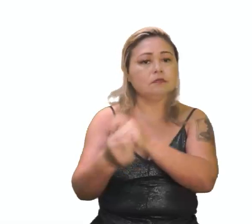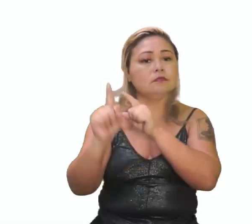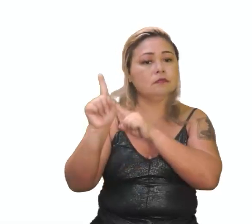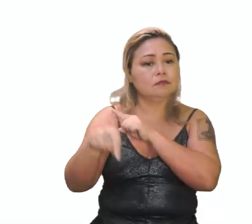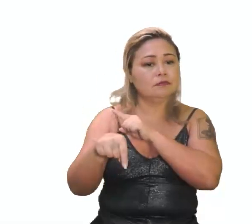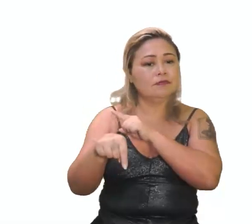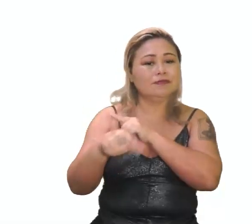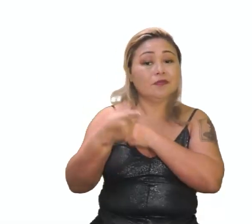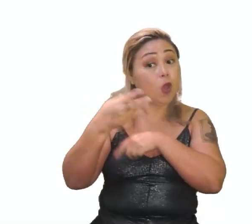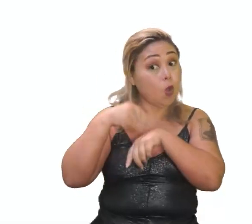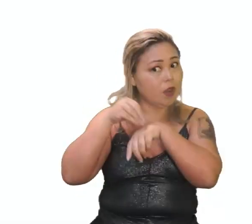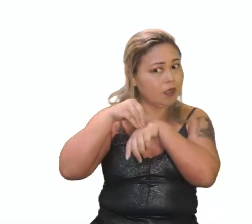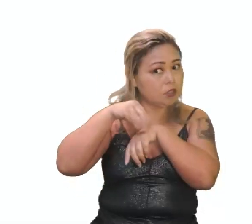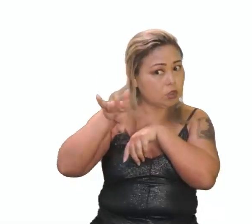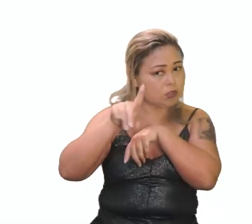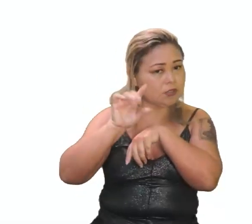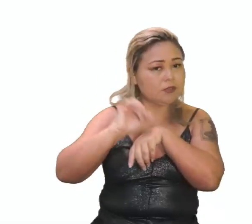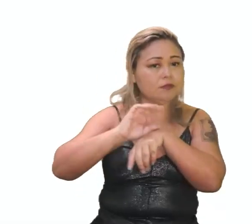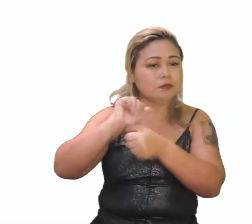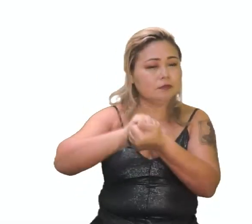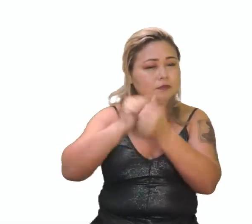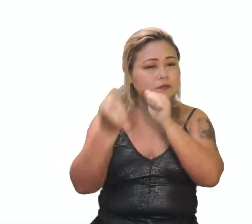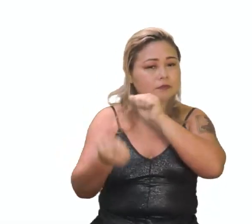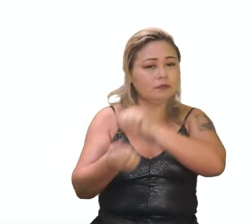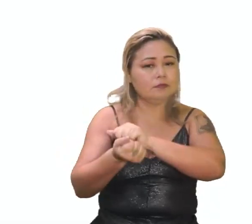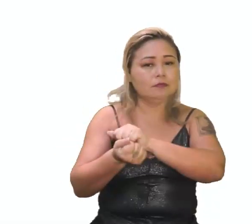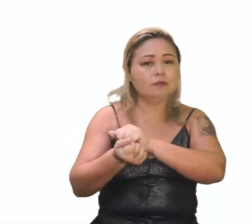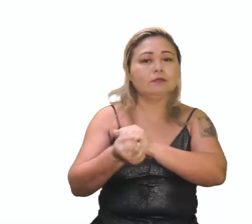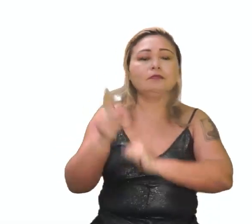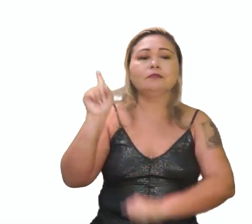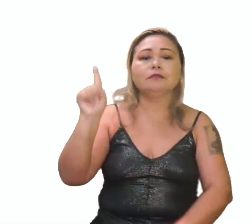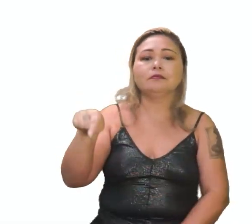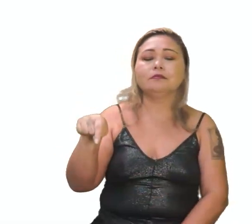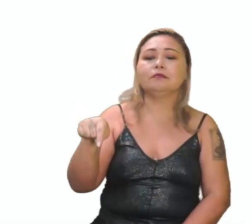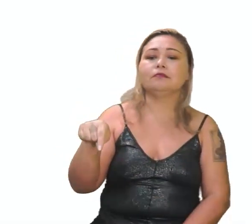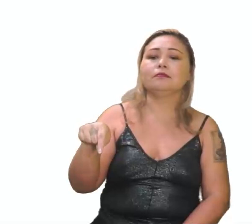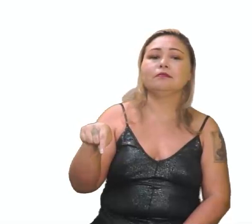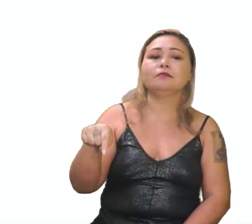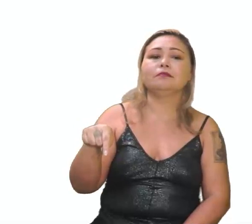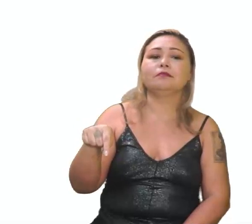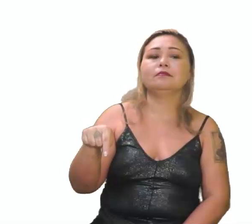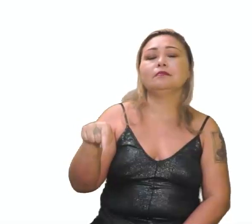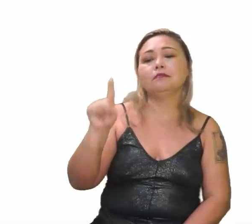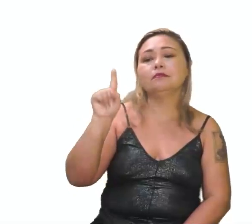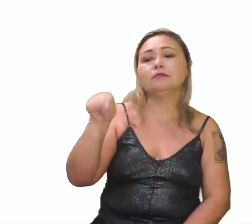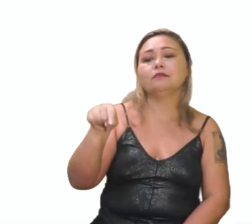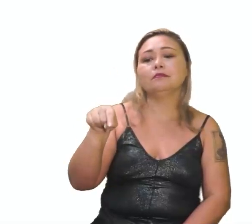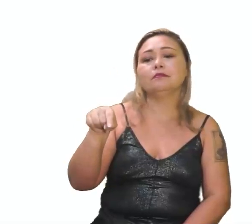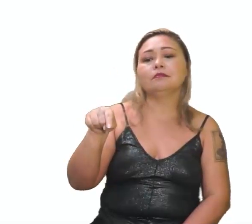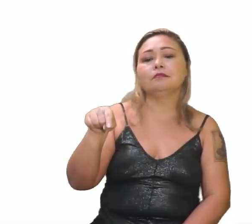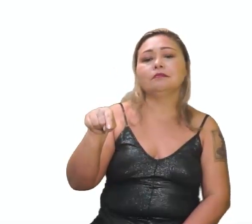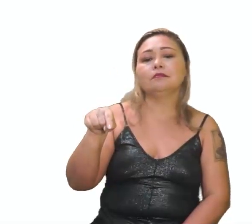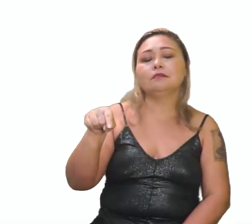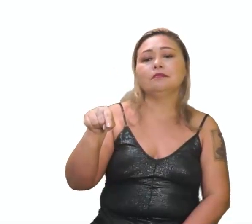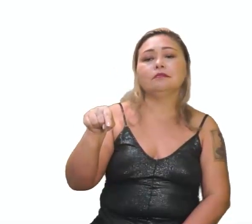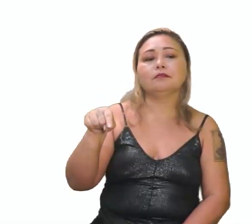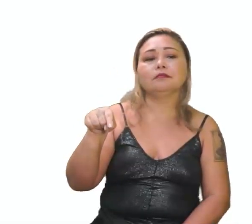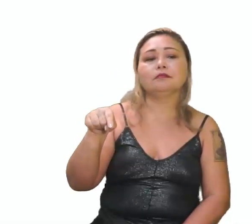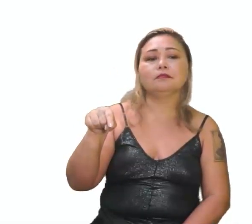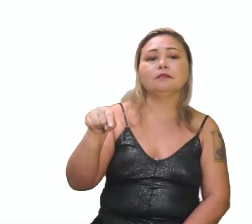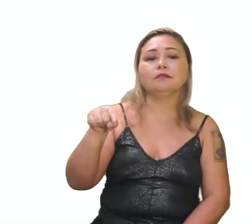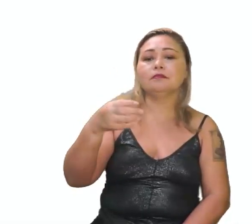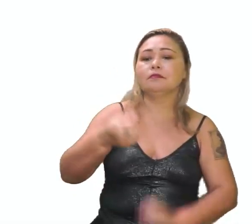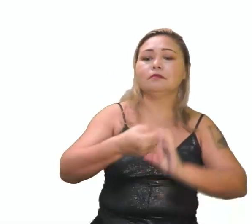adaptação, olha a dica, adaptação, qual seria? Olha lá, justamente